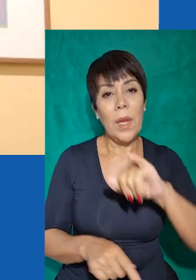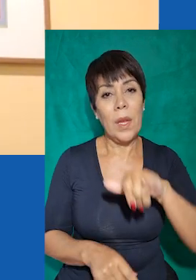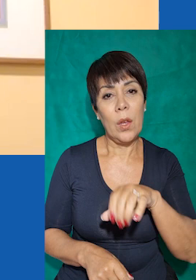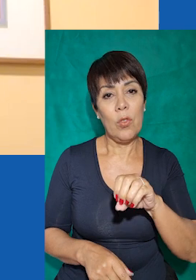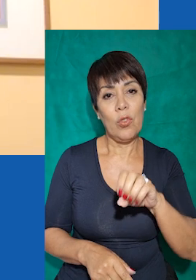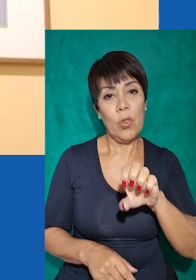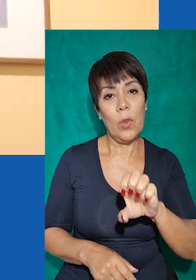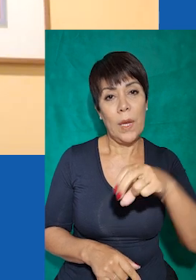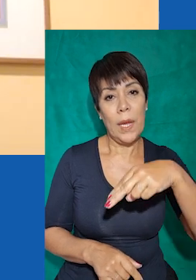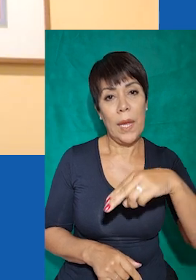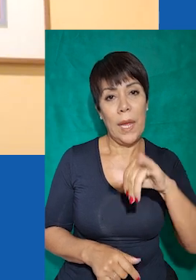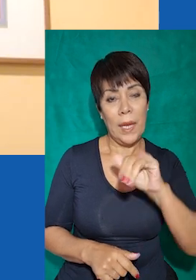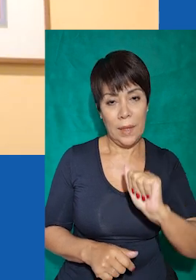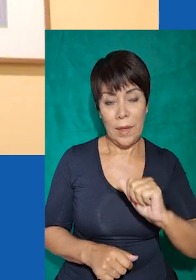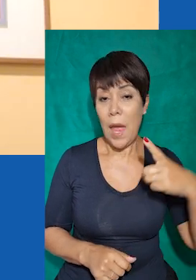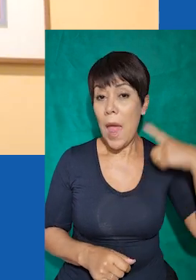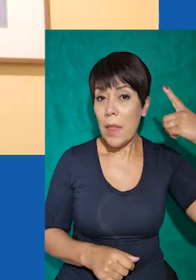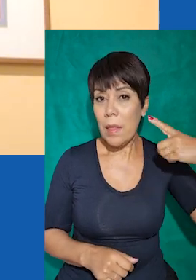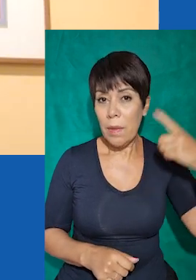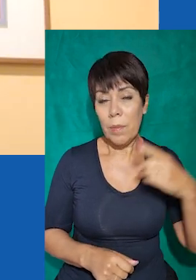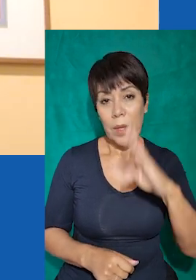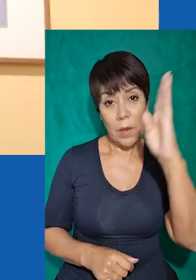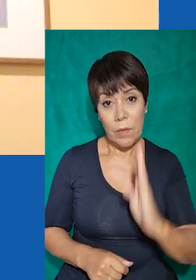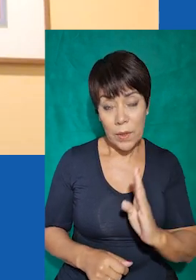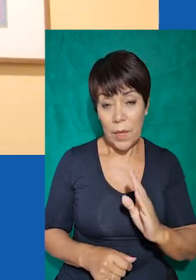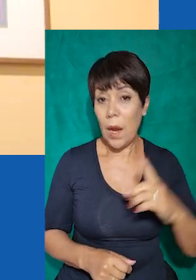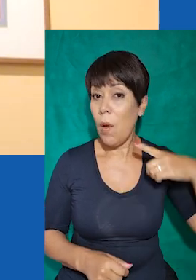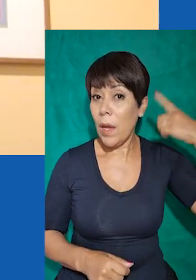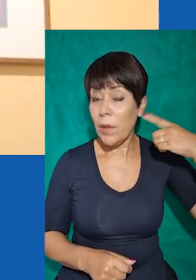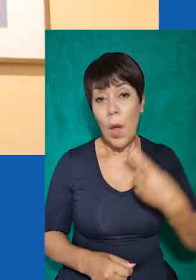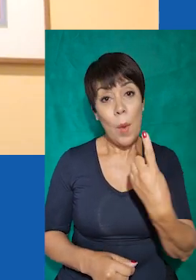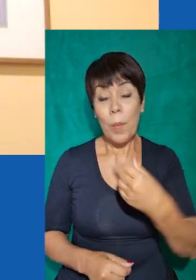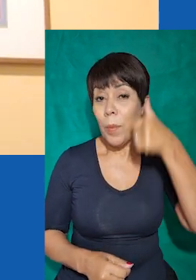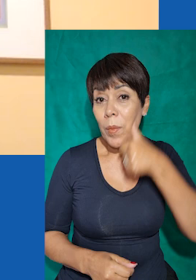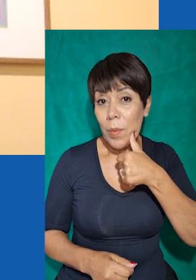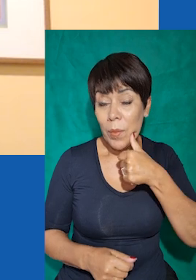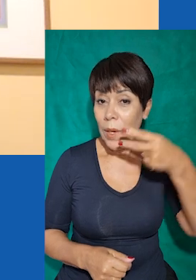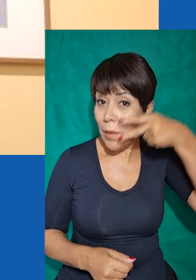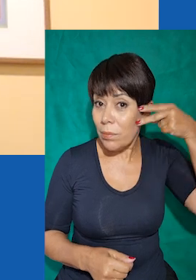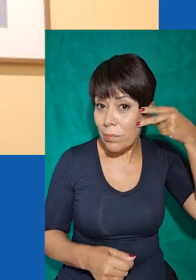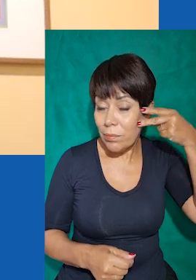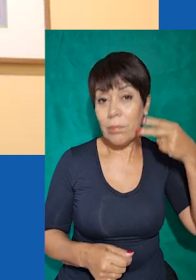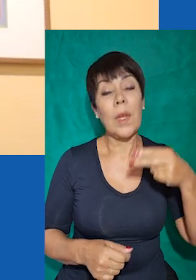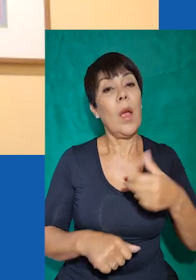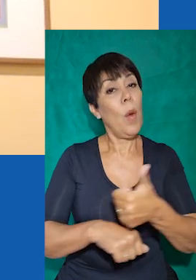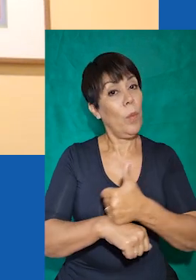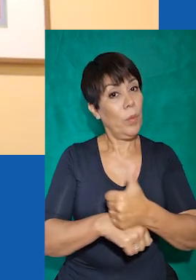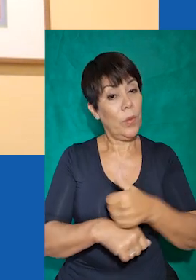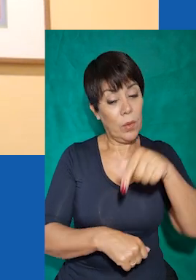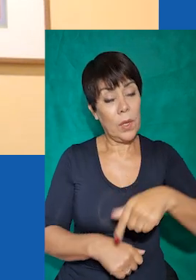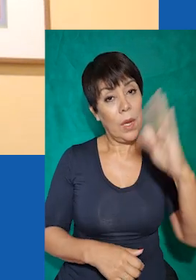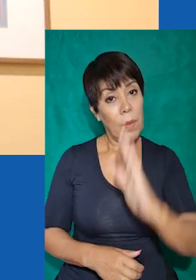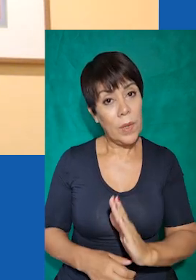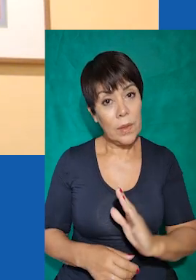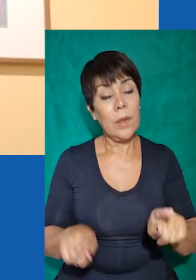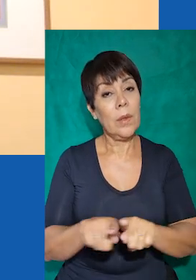Wapichana, deputada federal, advogada, é a primeira mulher indígena a exercer a profissão no Brasil e, em particular, foi